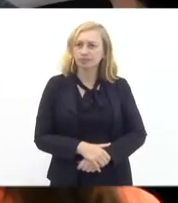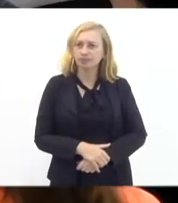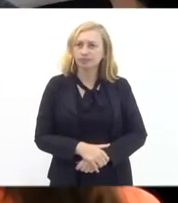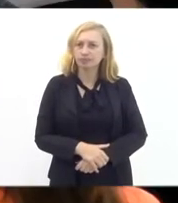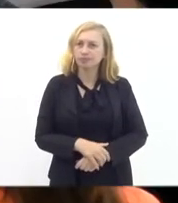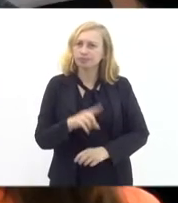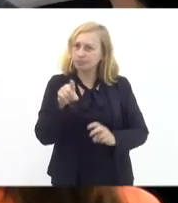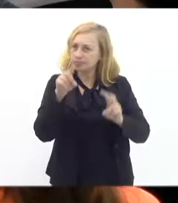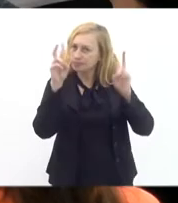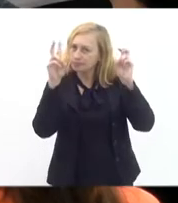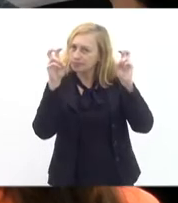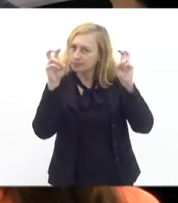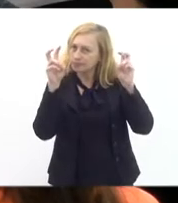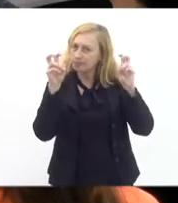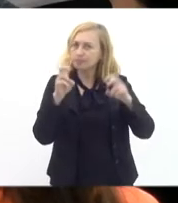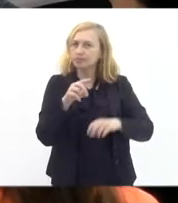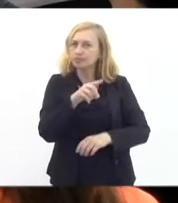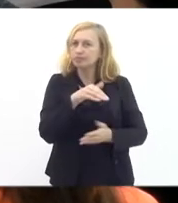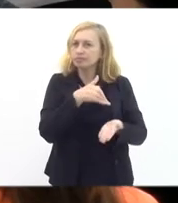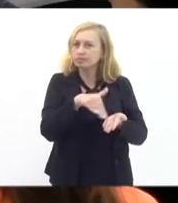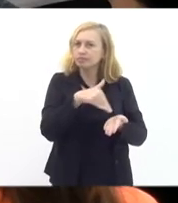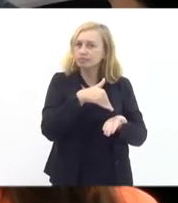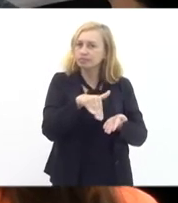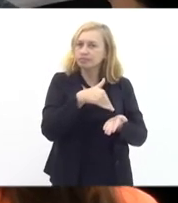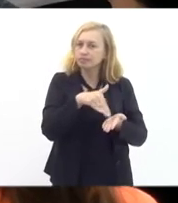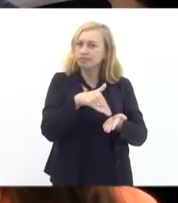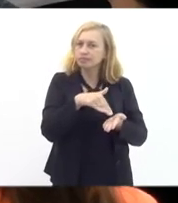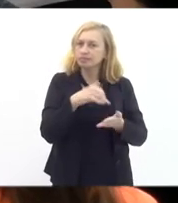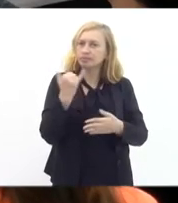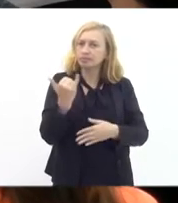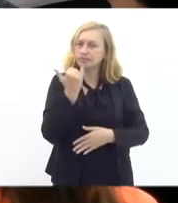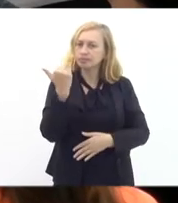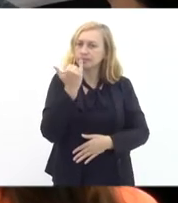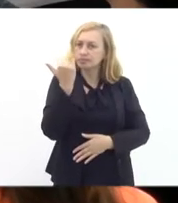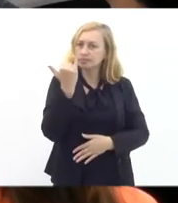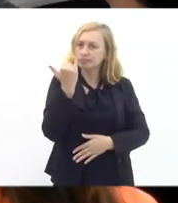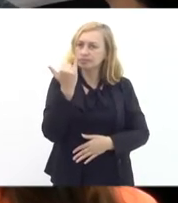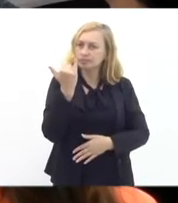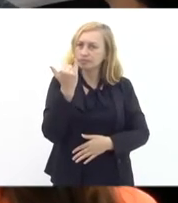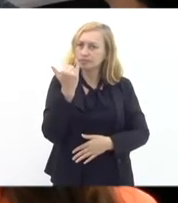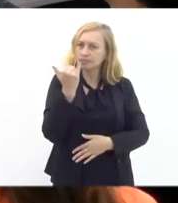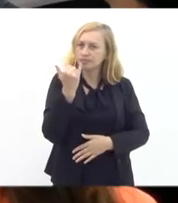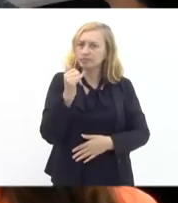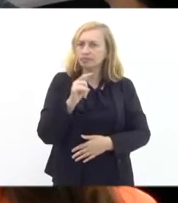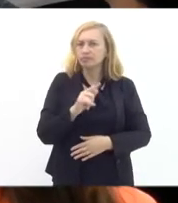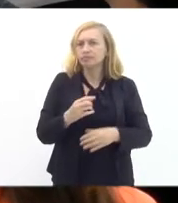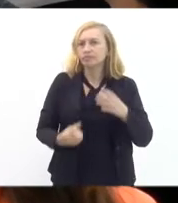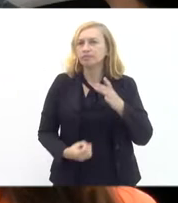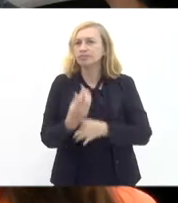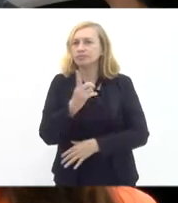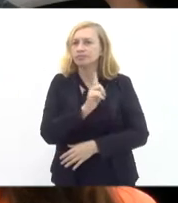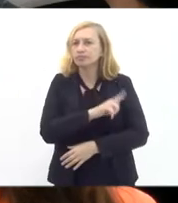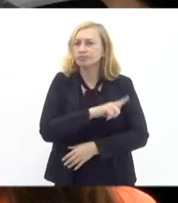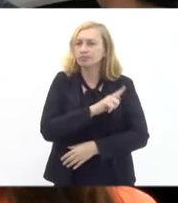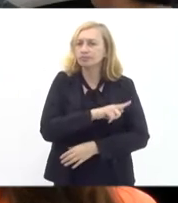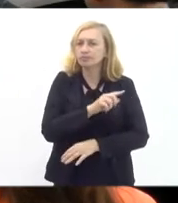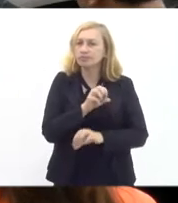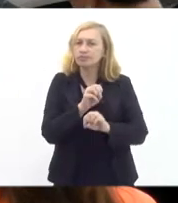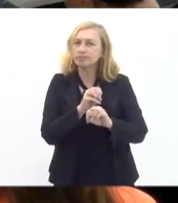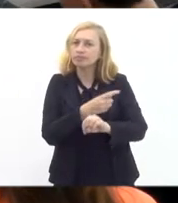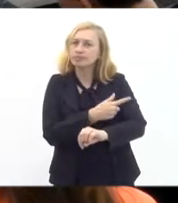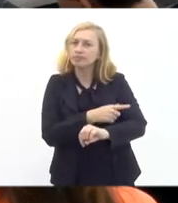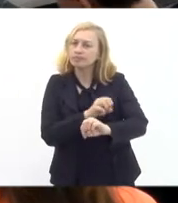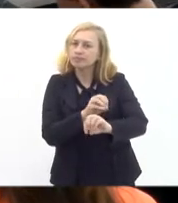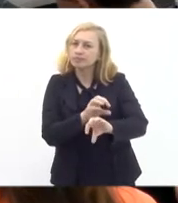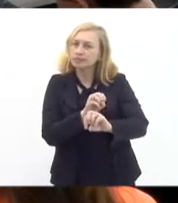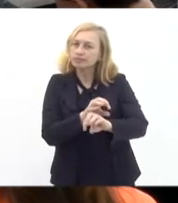nessa questão, a secretaria está realmente sabe de importância e, no ano passado, a gente criou uma gerência de educação animal. Nós